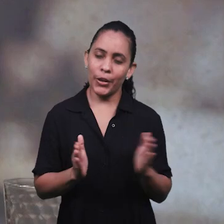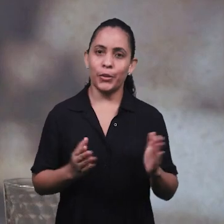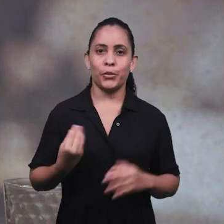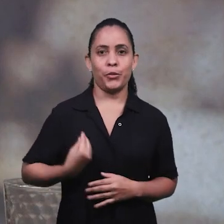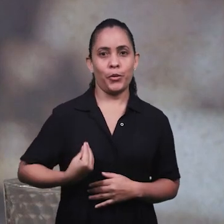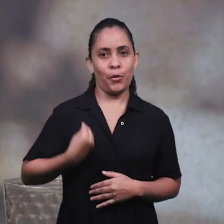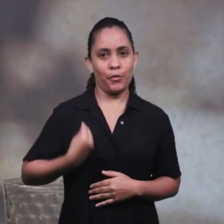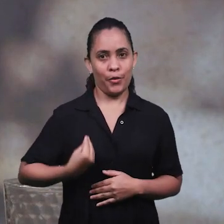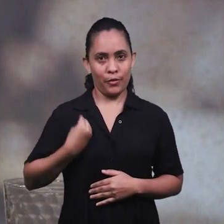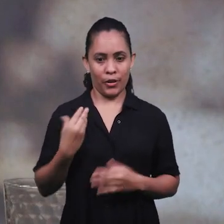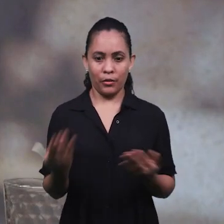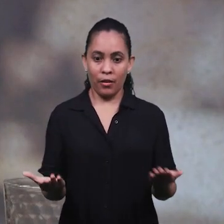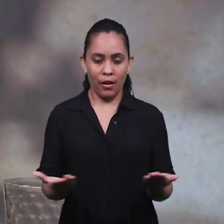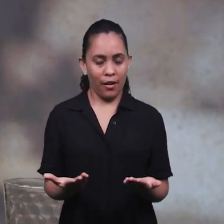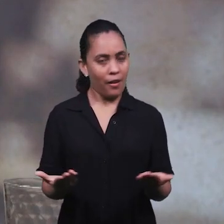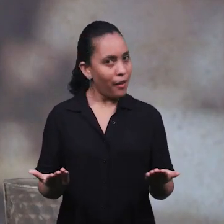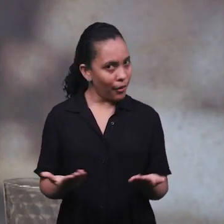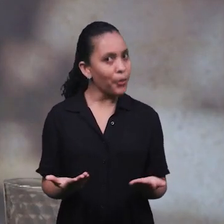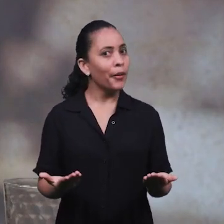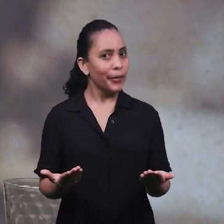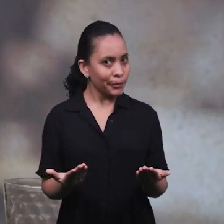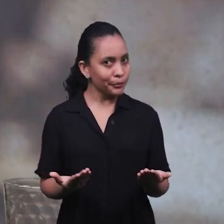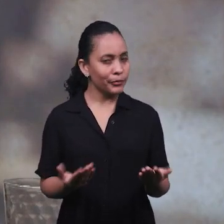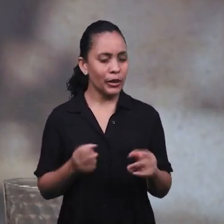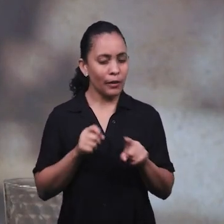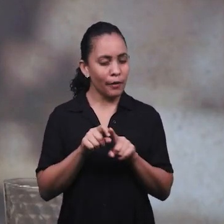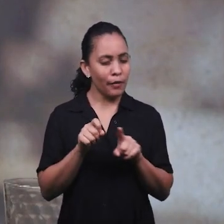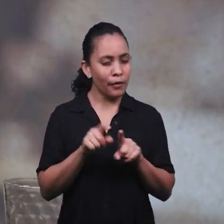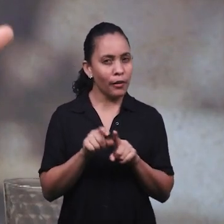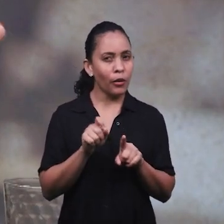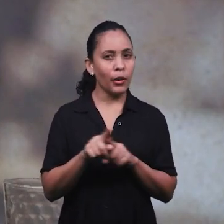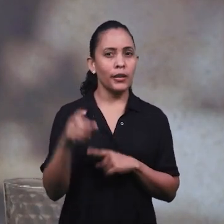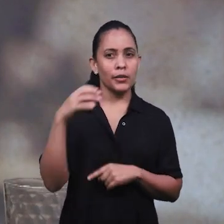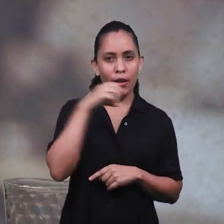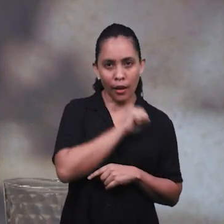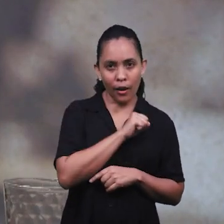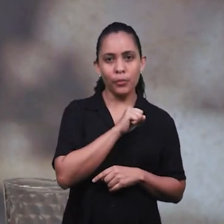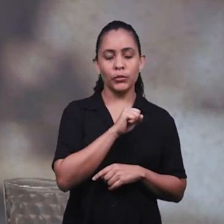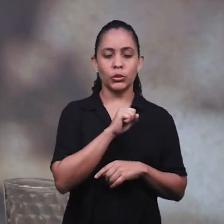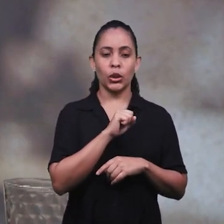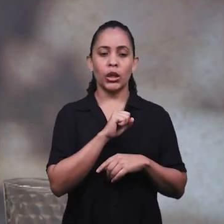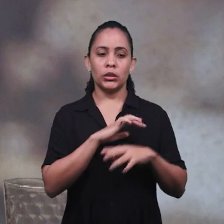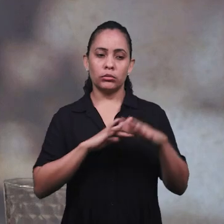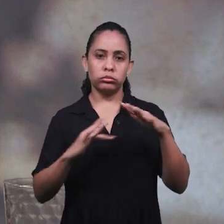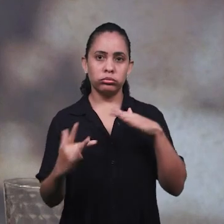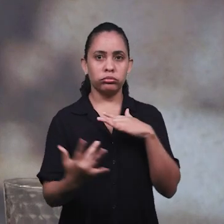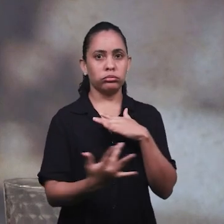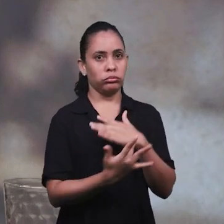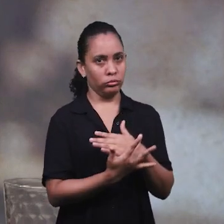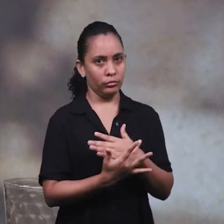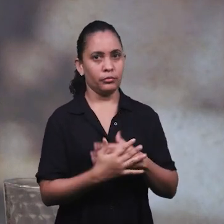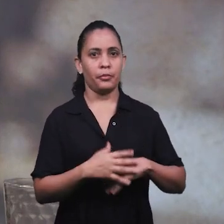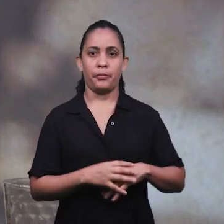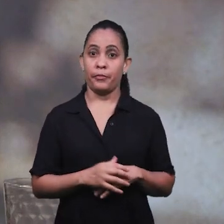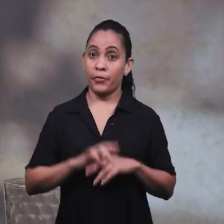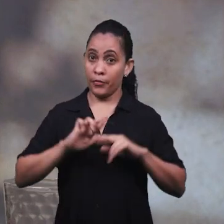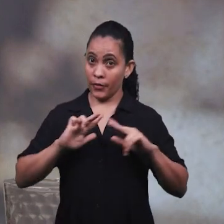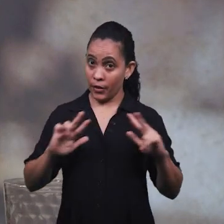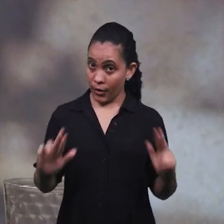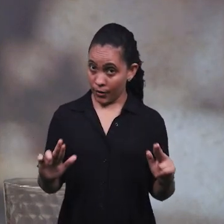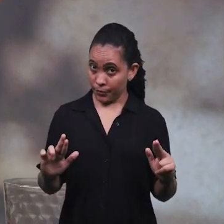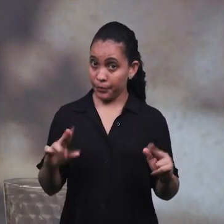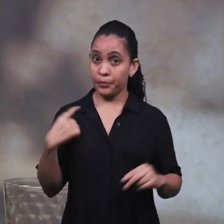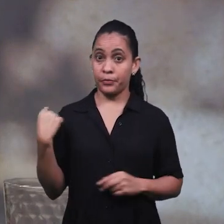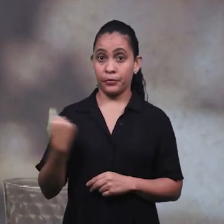respeito dessas locações por meio de plataformas digitais, como é o caso do Airbnb. Então, novamente,